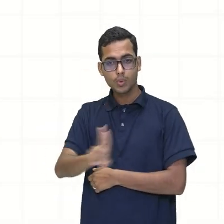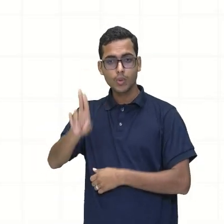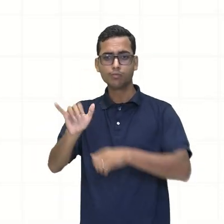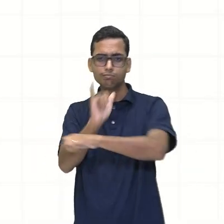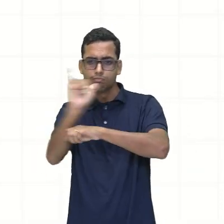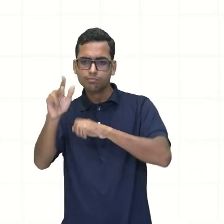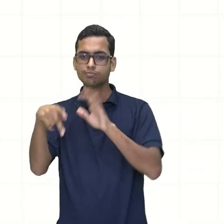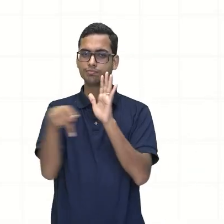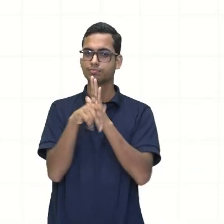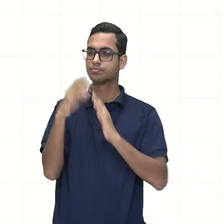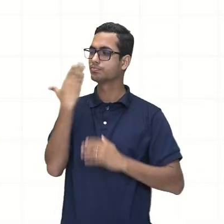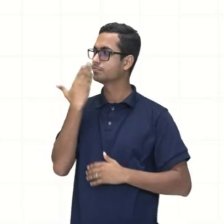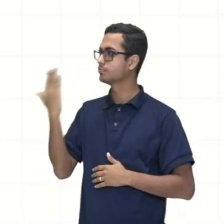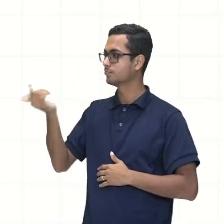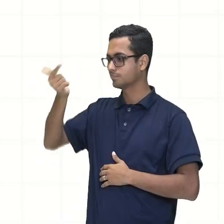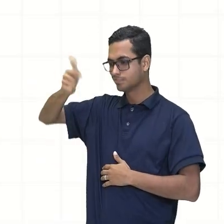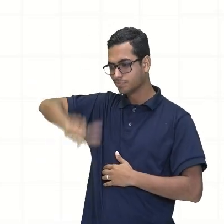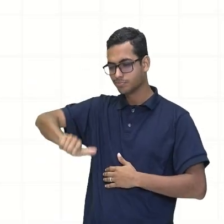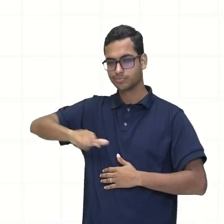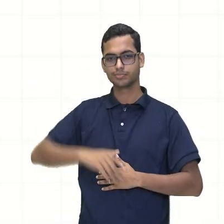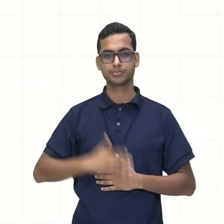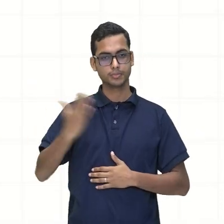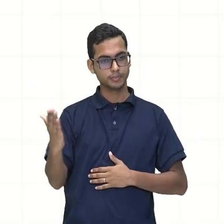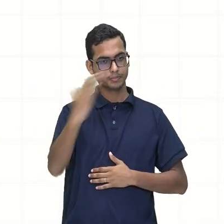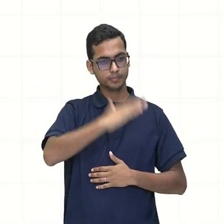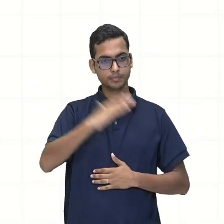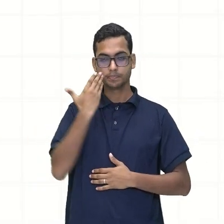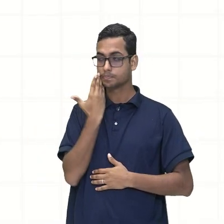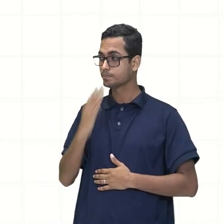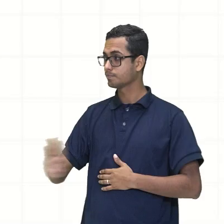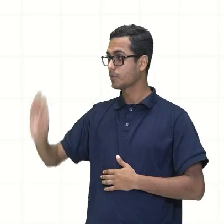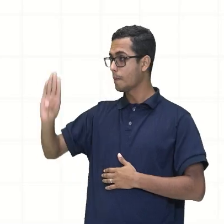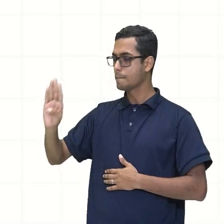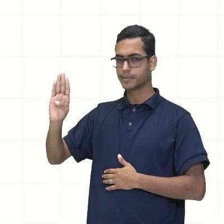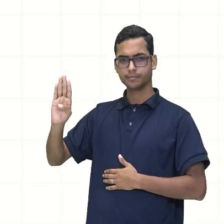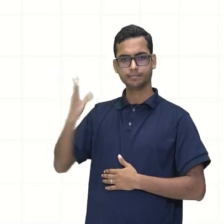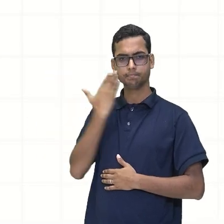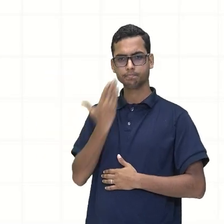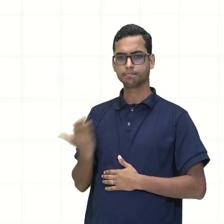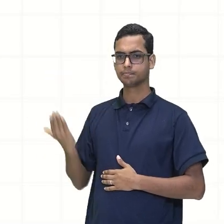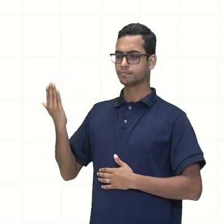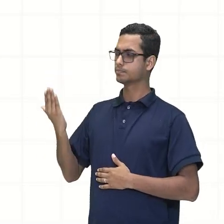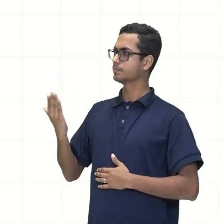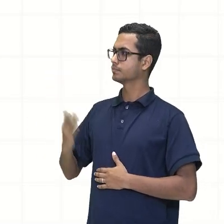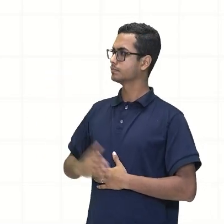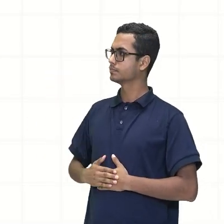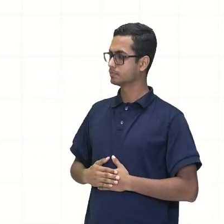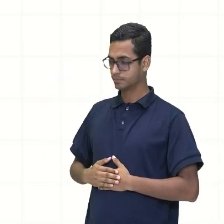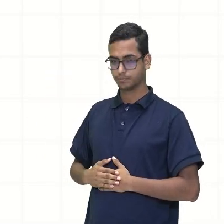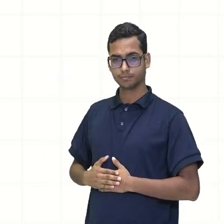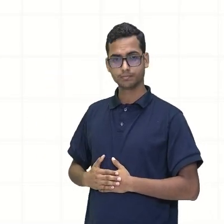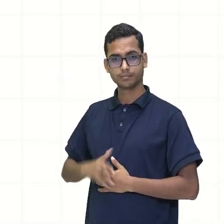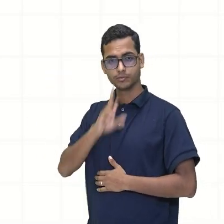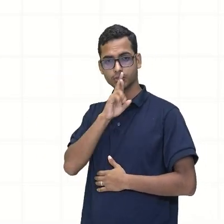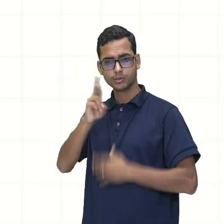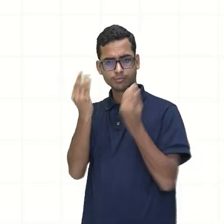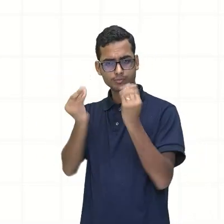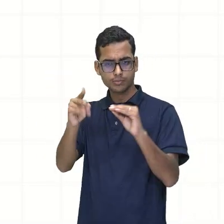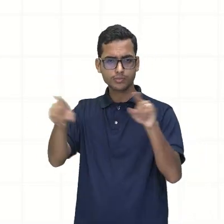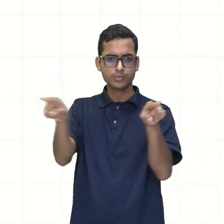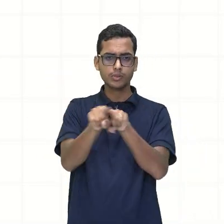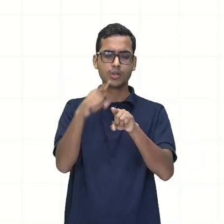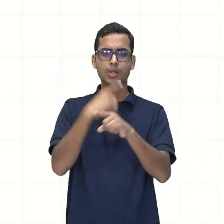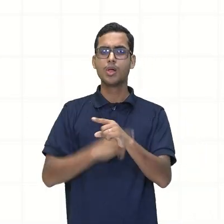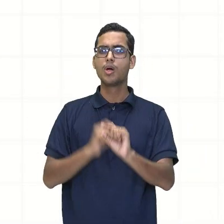da borboleta de novo. Então, vamos colocar aqui a resposta.